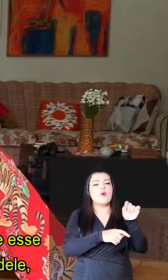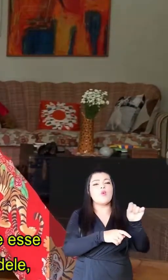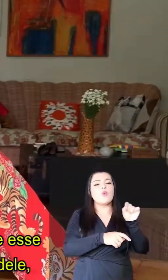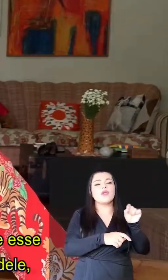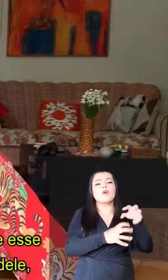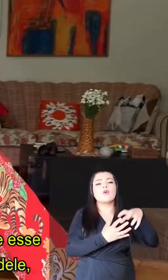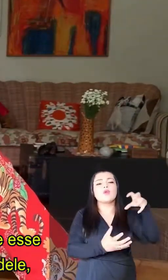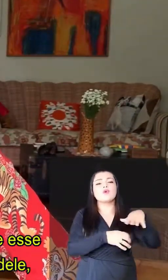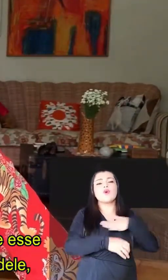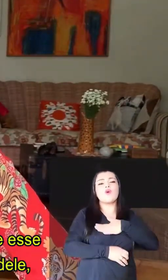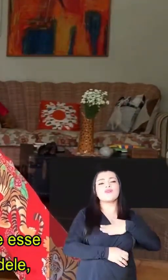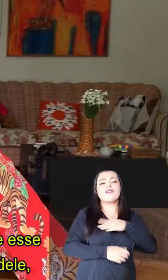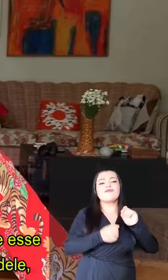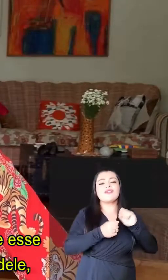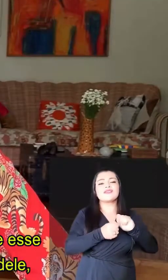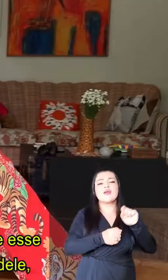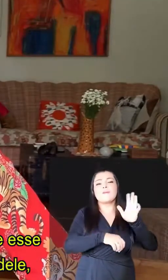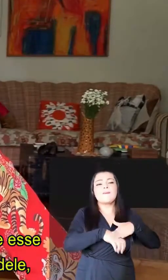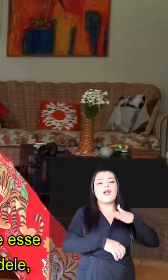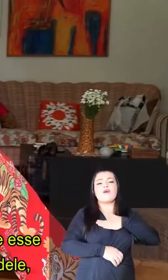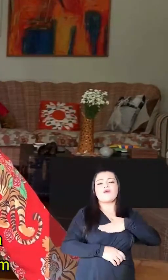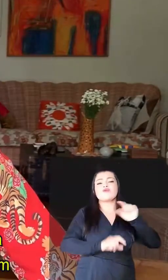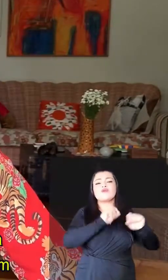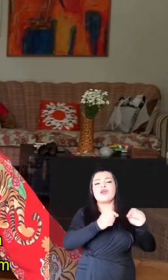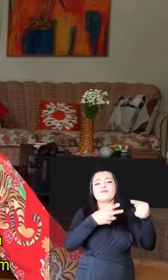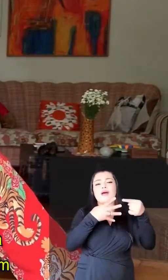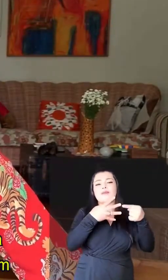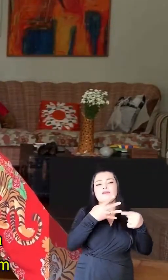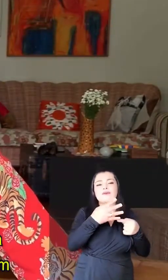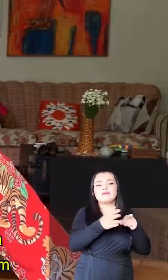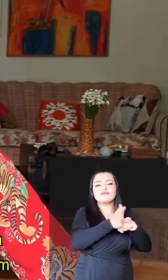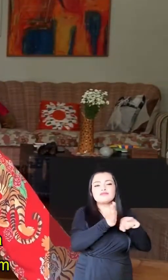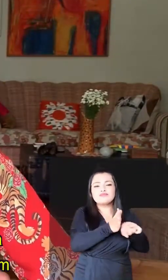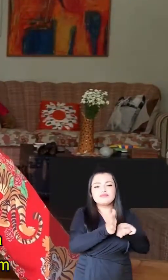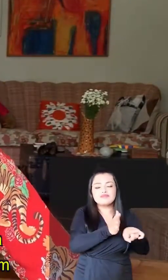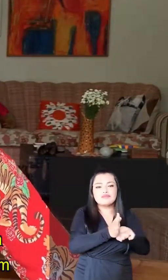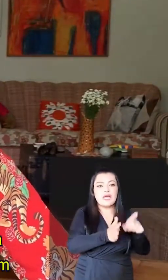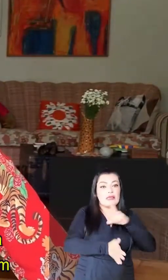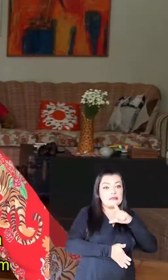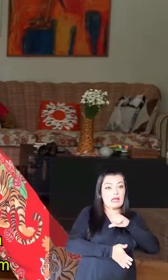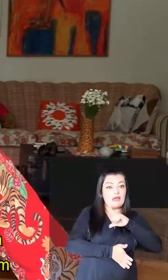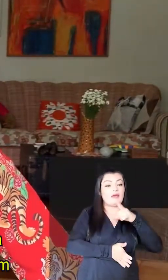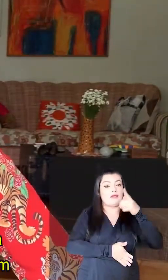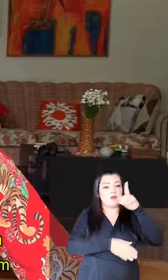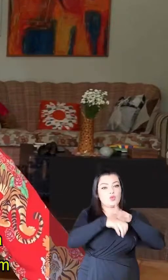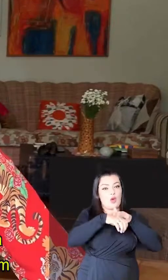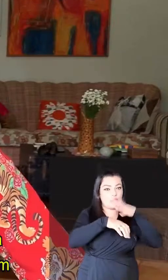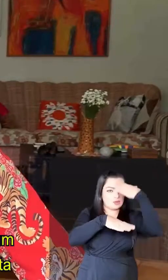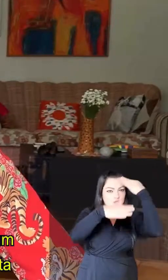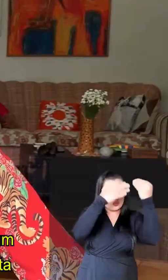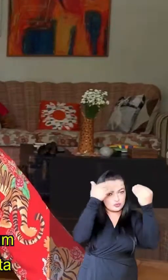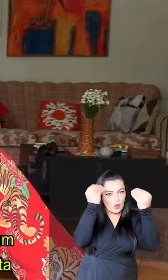idoso gostava de fazer. Quais são os hobbies dele, se ele tem ou não tem Alzheimer, porque a gente ampliou também isso para idosos